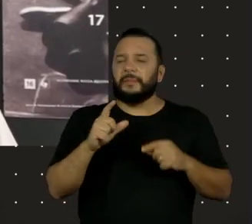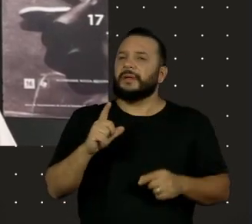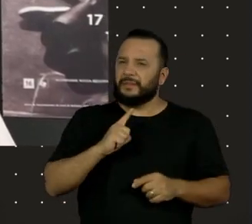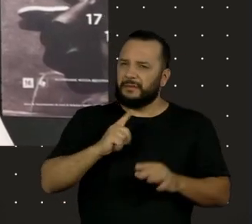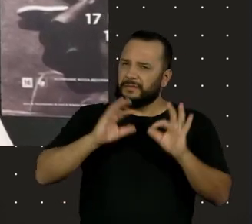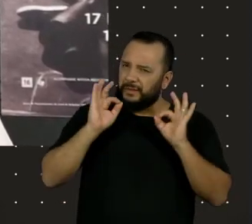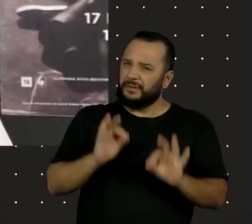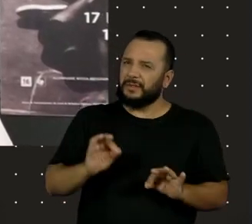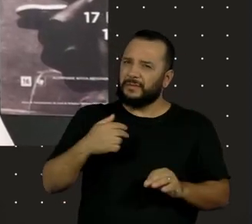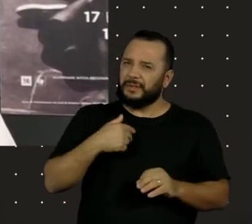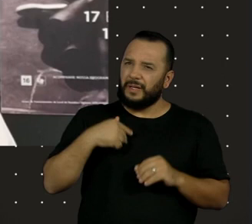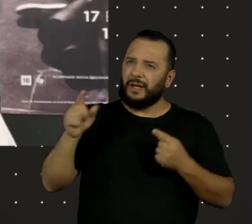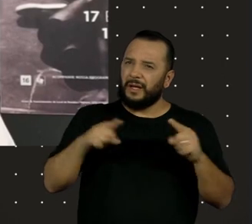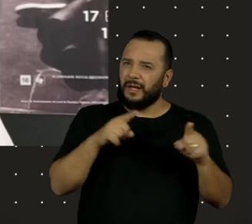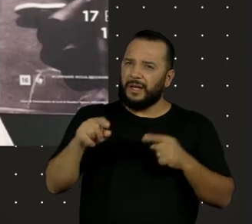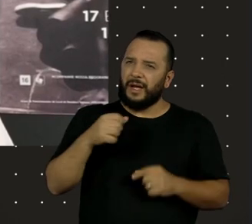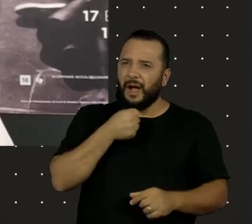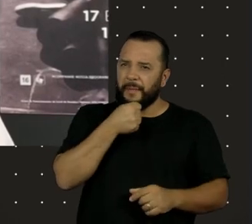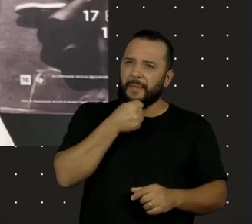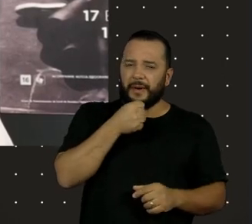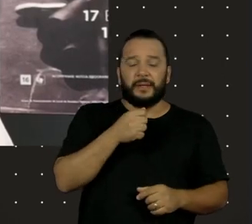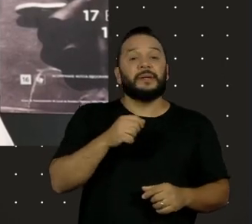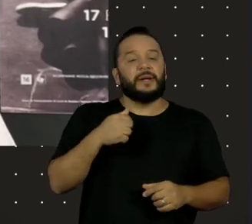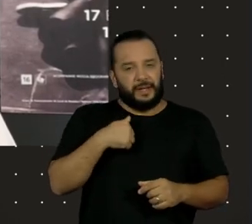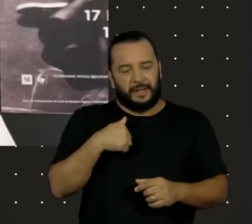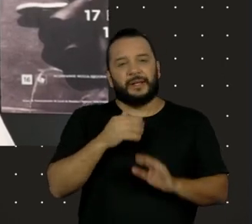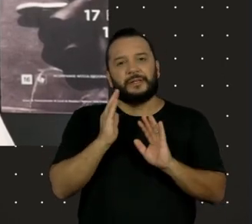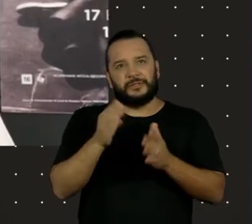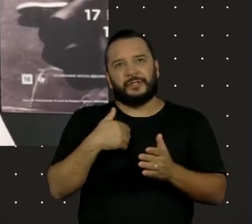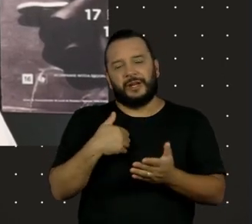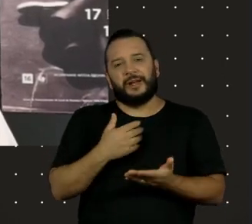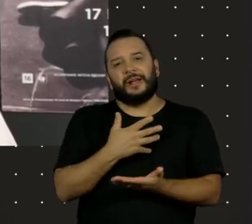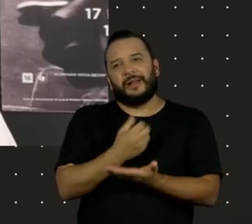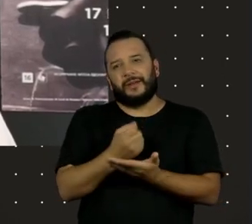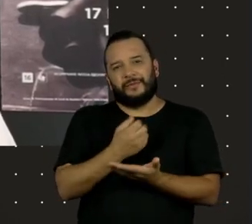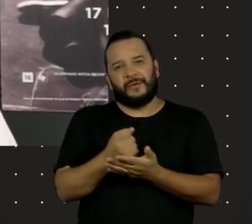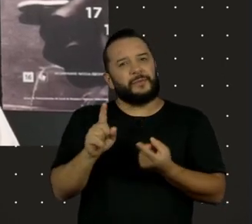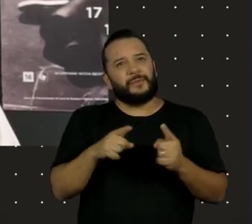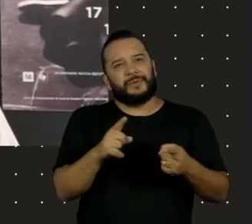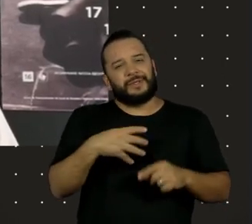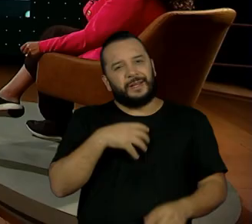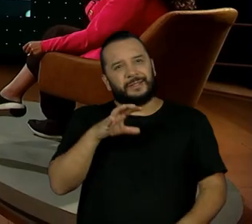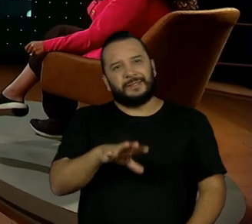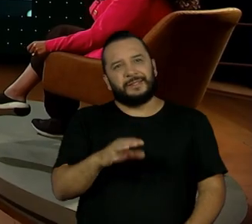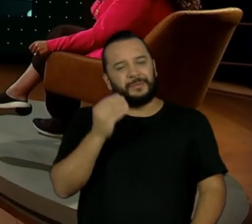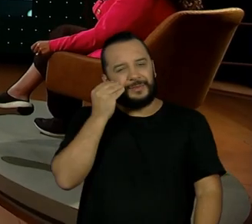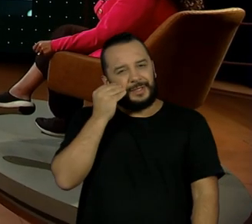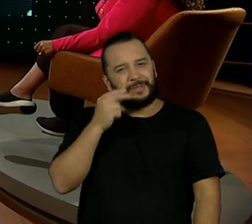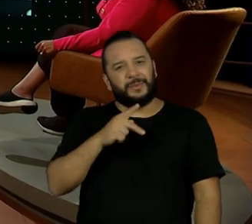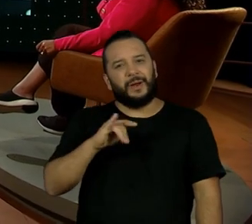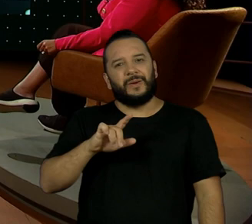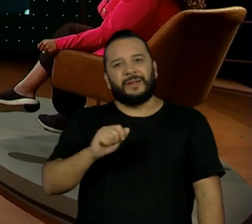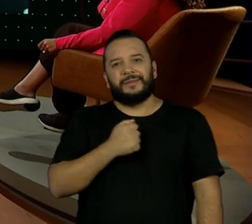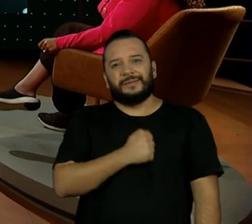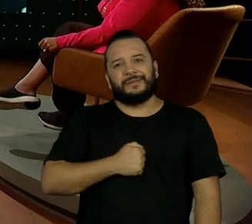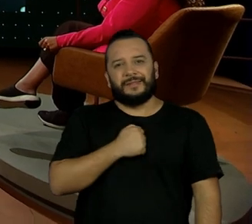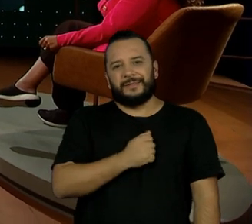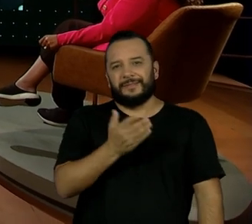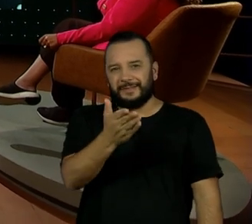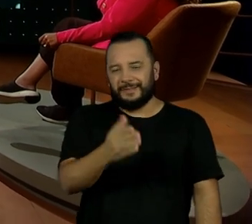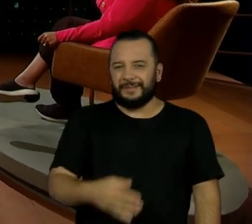e ela foi no ensaio e gravou branil haves never stop e é isso beijão Paula saudade